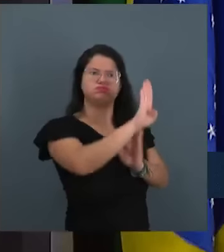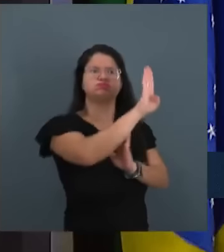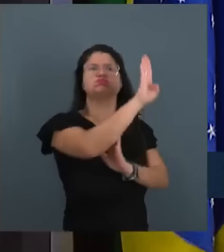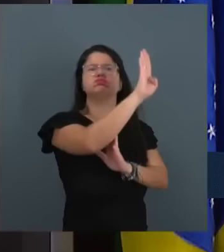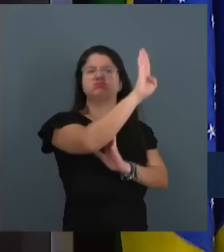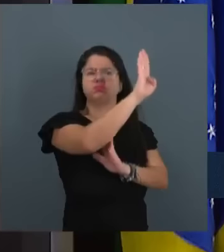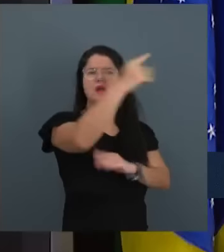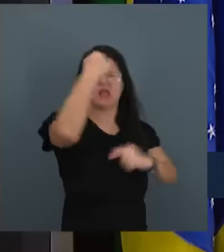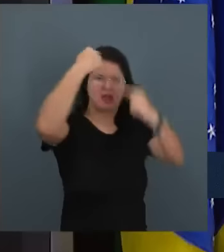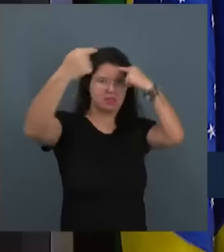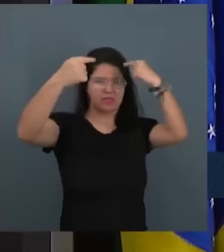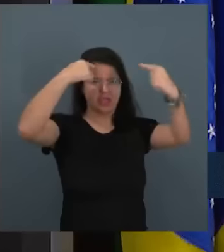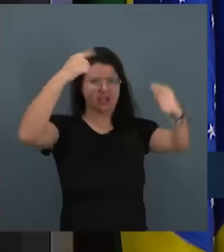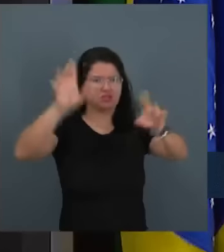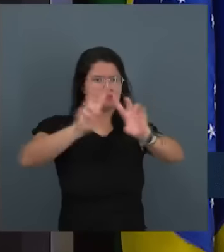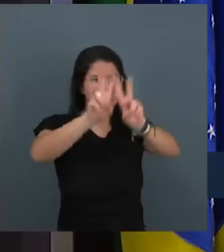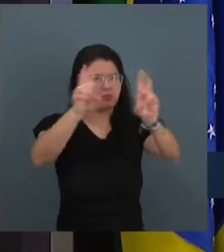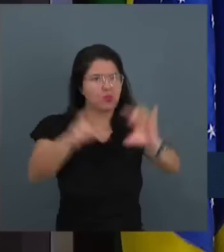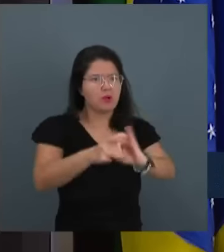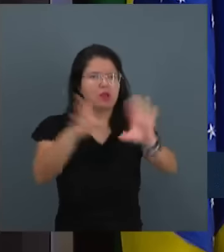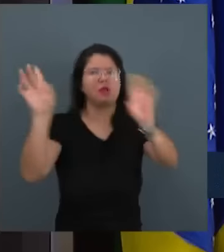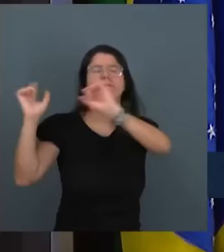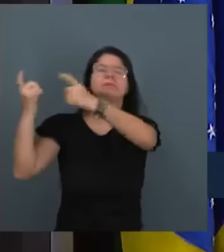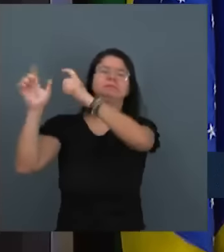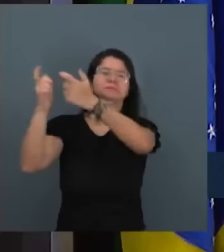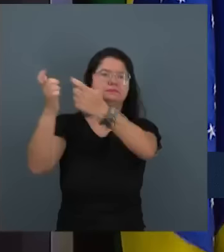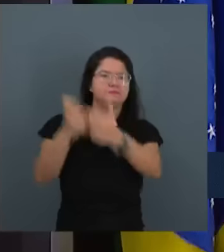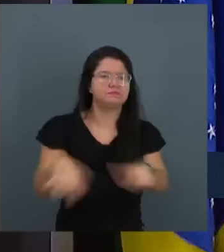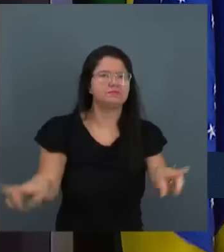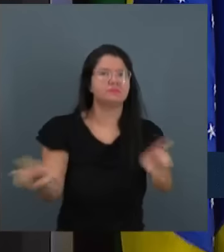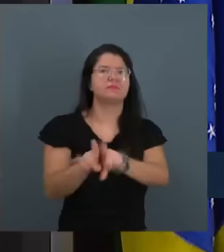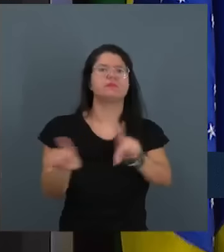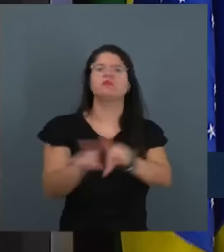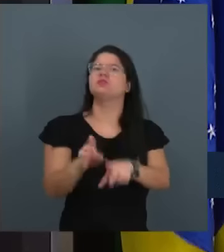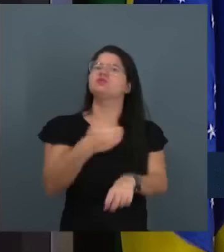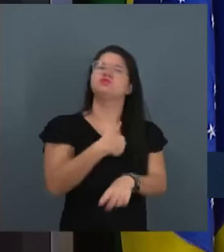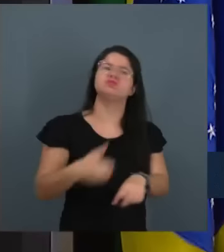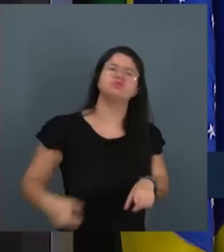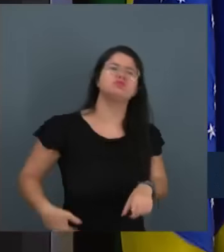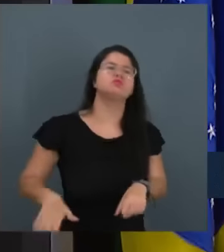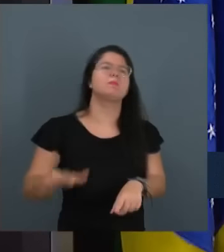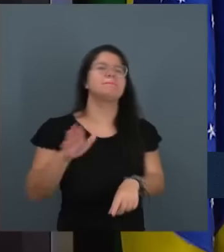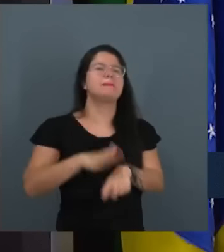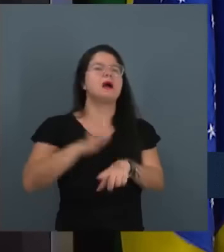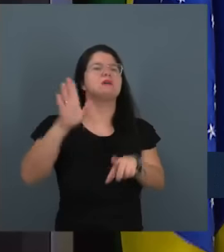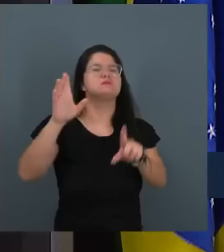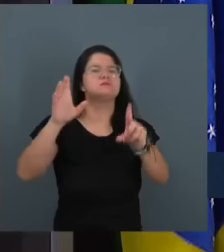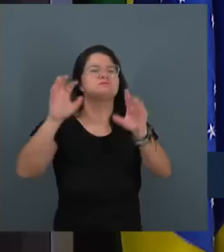das ideias liberais, do conservadorismo, do Estado mais enxuto